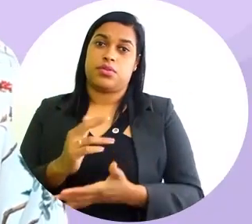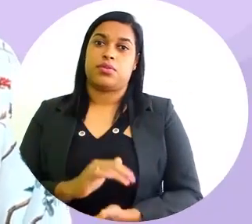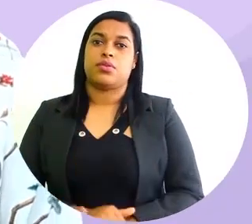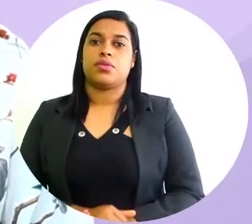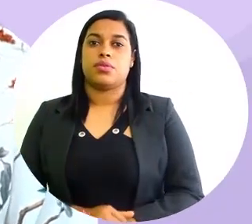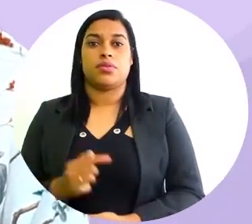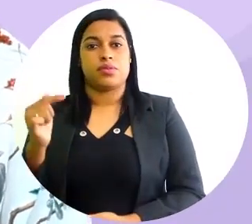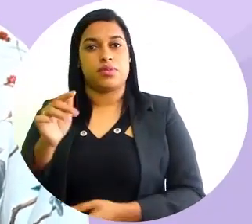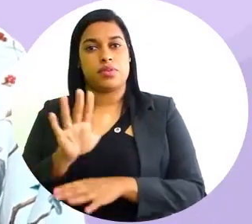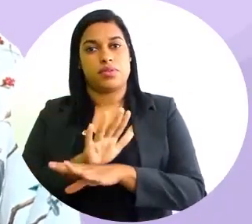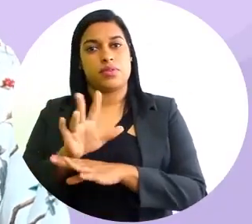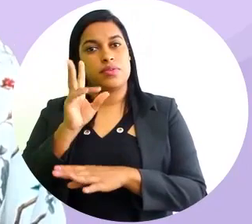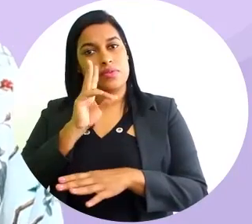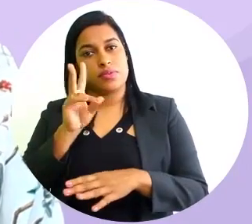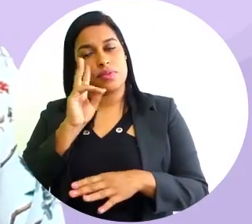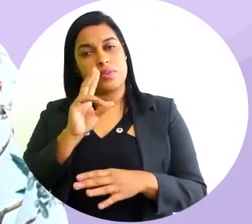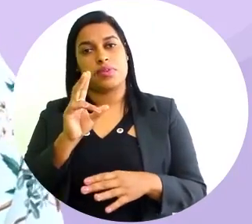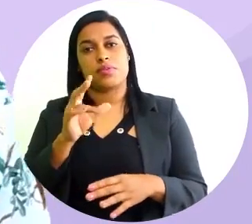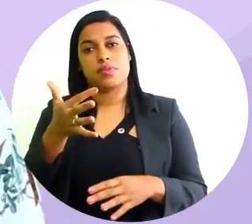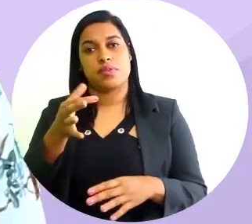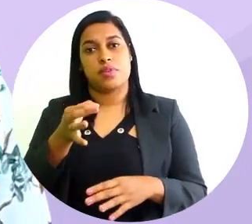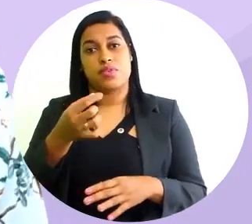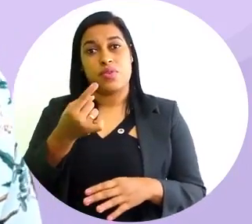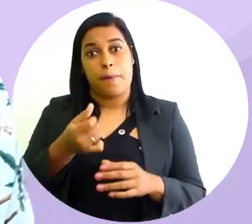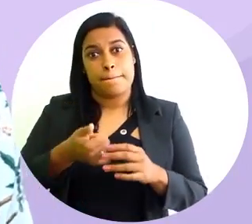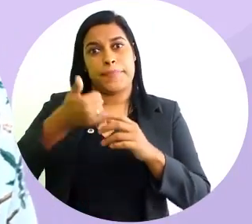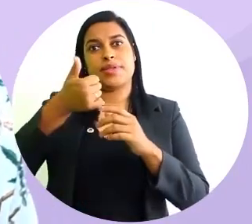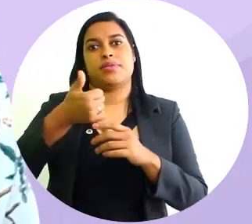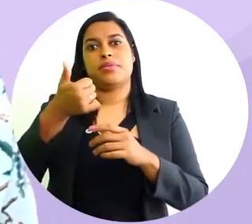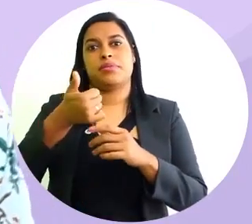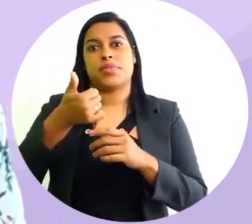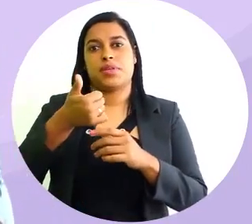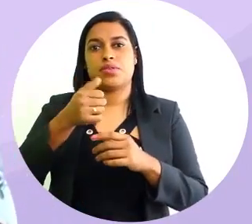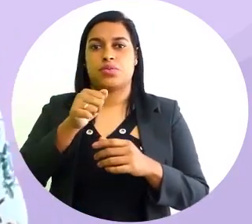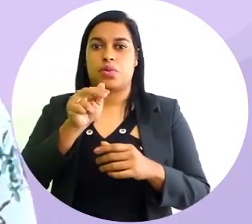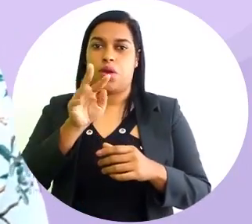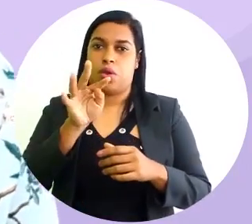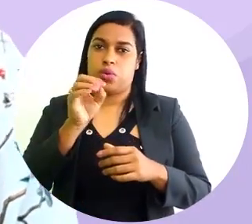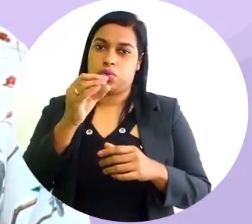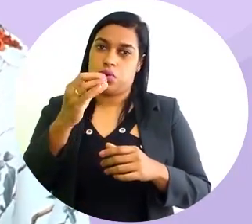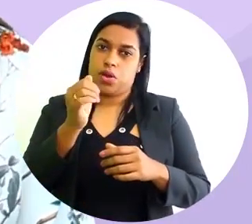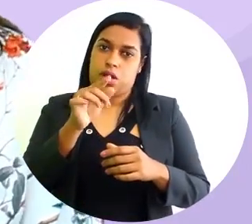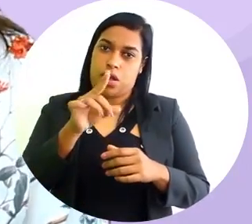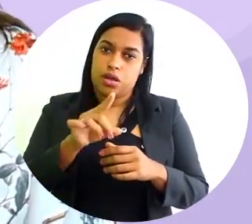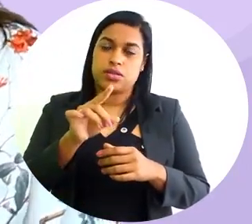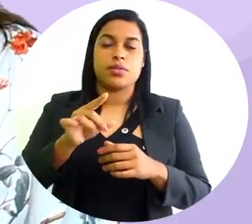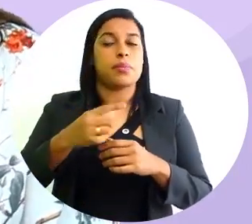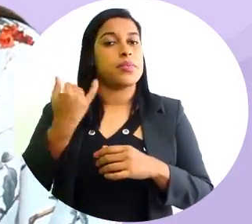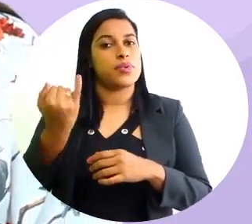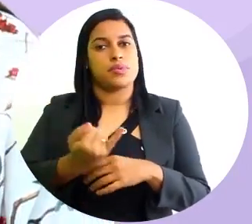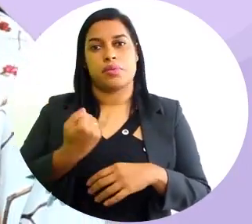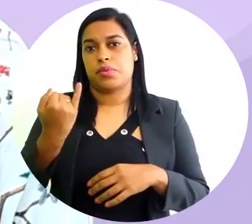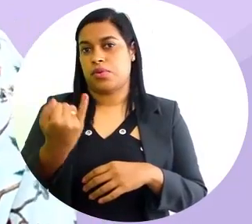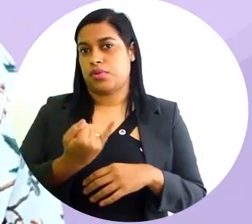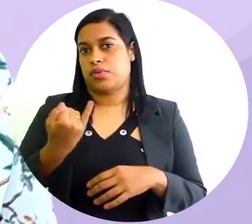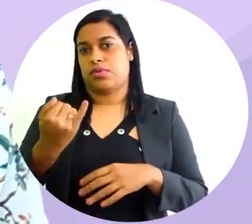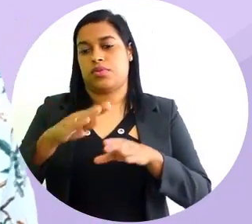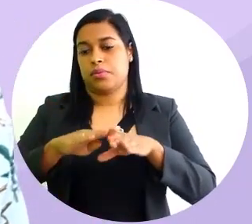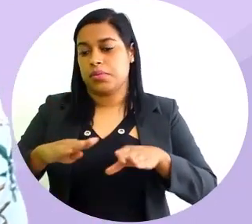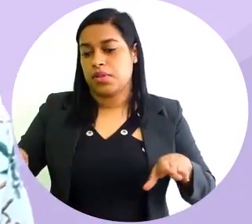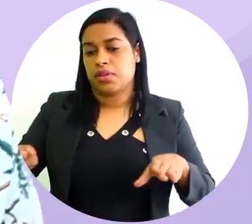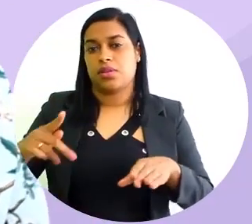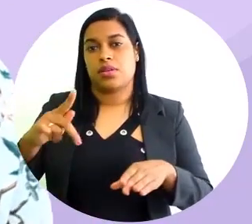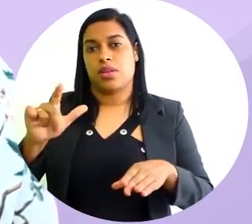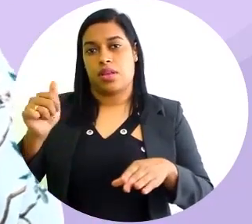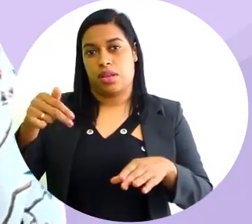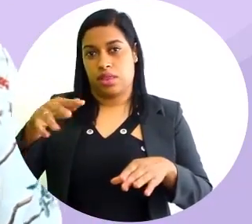Nessa videoaula você viu os 10 principais comandos do AutoCAD que são fundamentais para a representação da planta baixa. Espero que